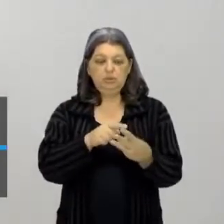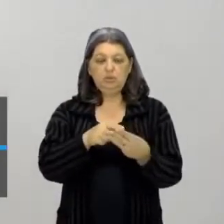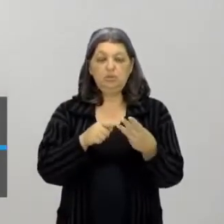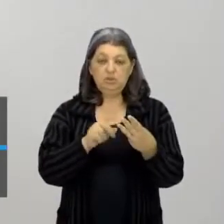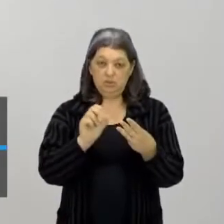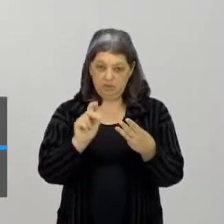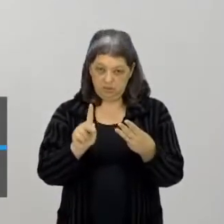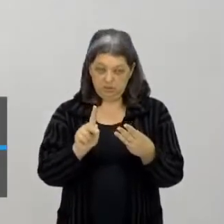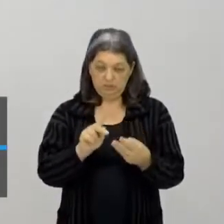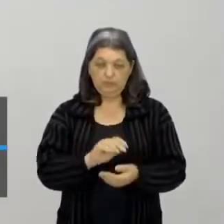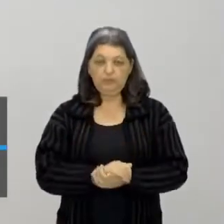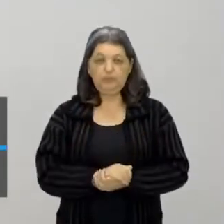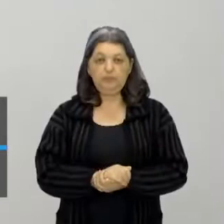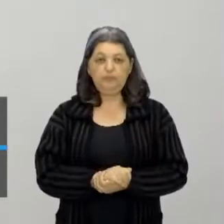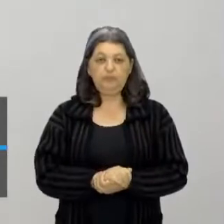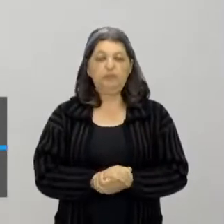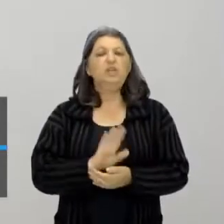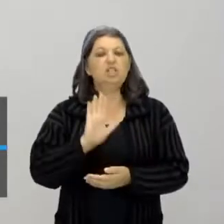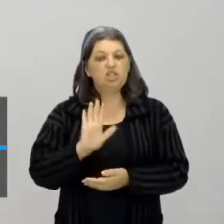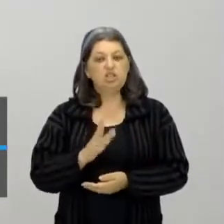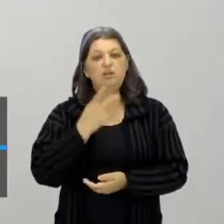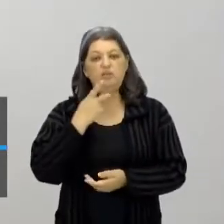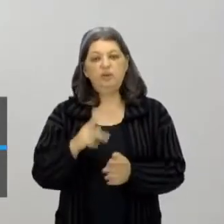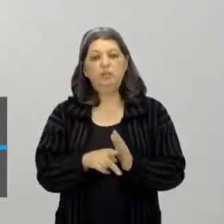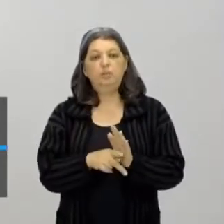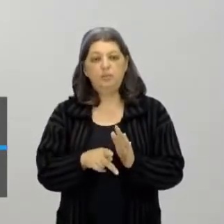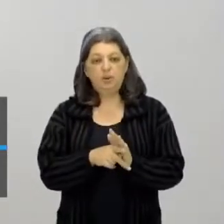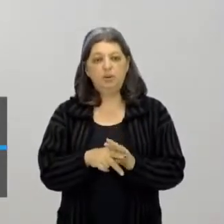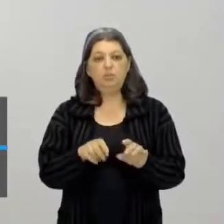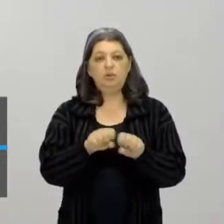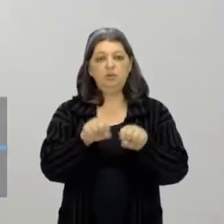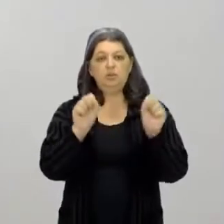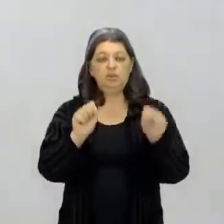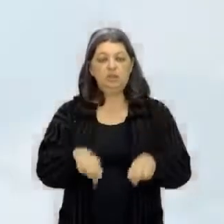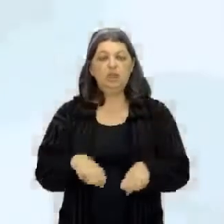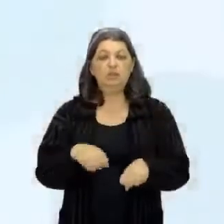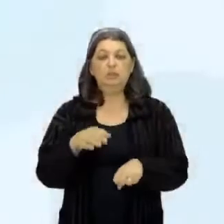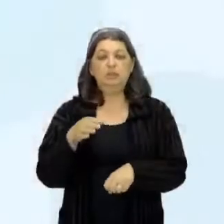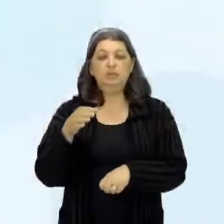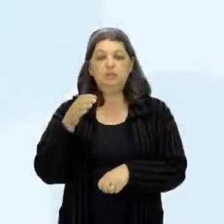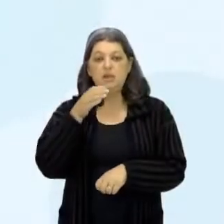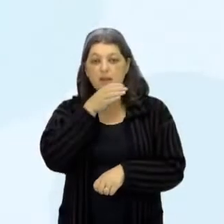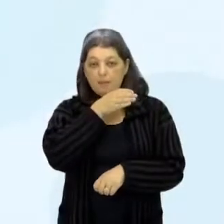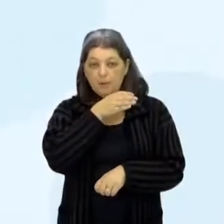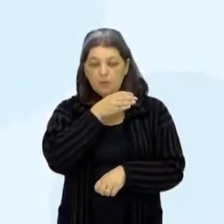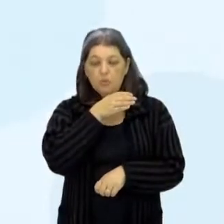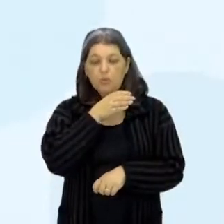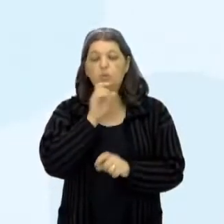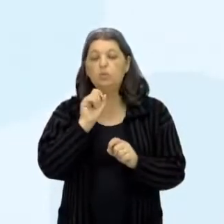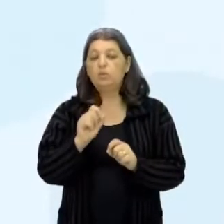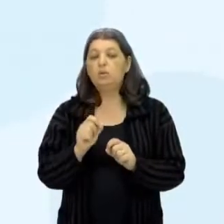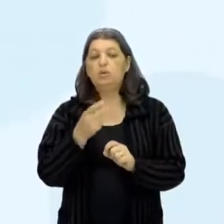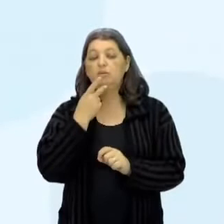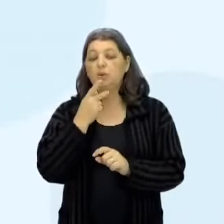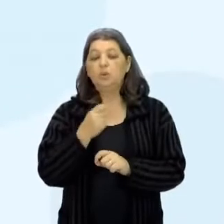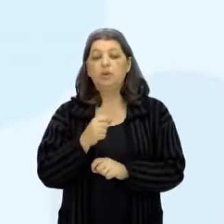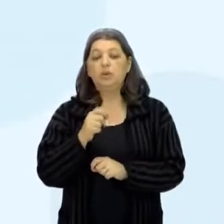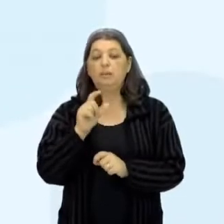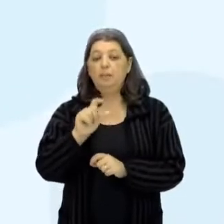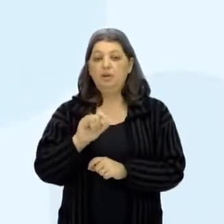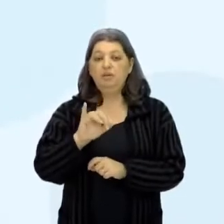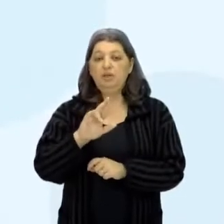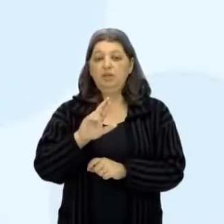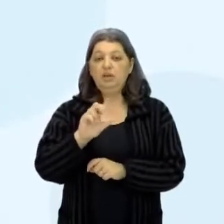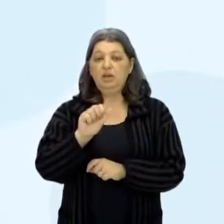Tá bom? Aí, o que eu já falei dos sistemas térmicos, e agora a gente vai falar um pouquinho sobre a irradiação, tá bom? Aí,